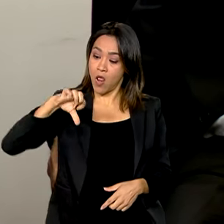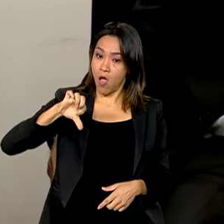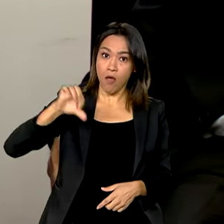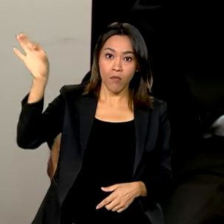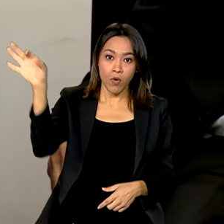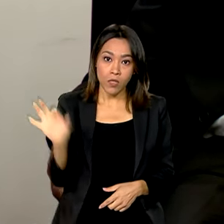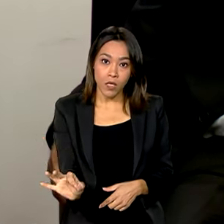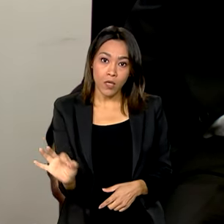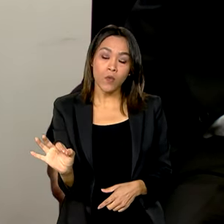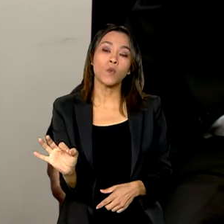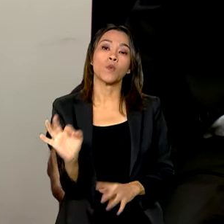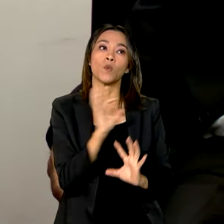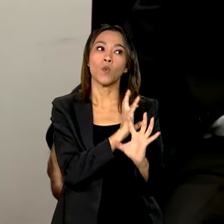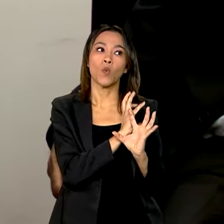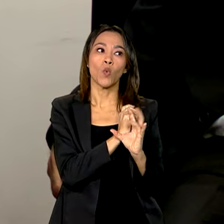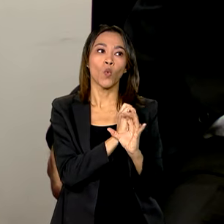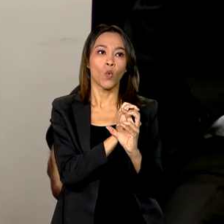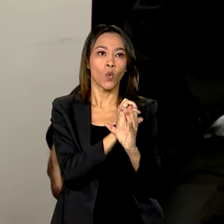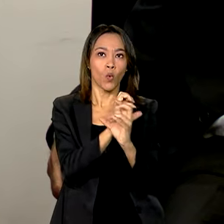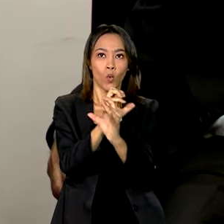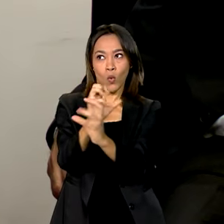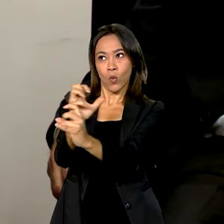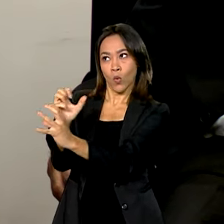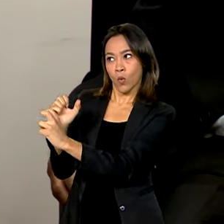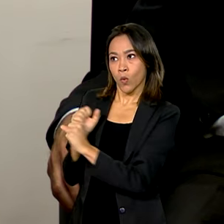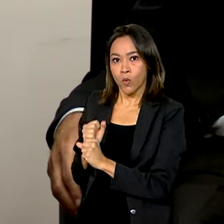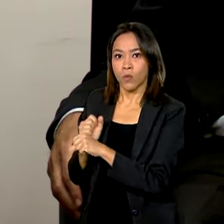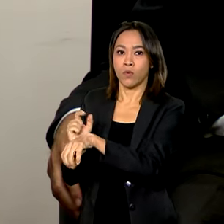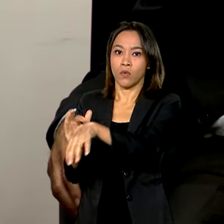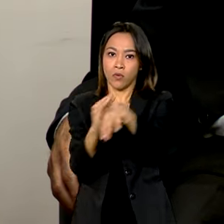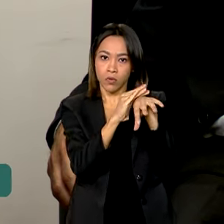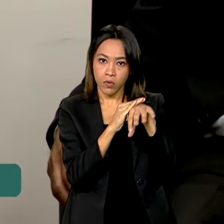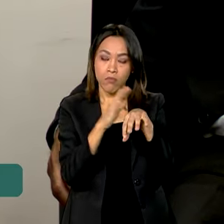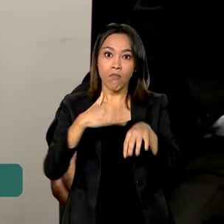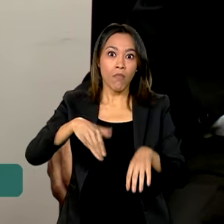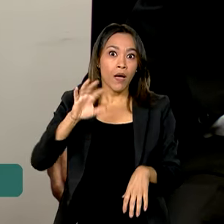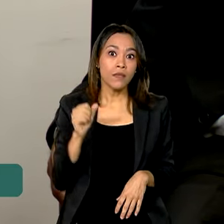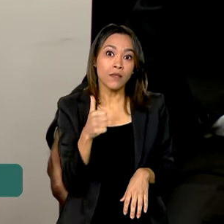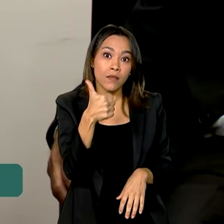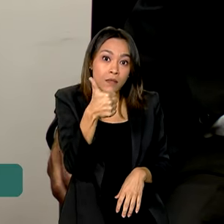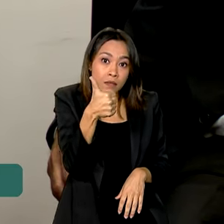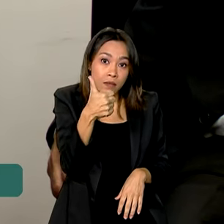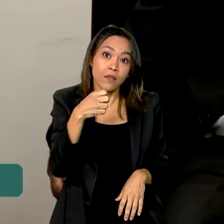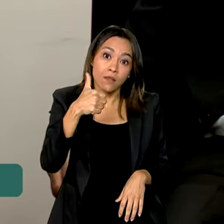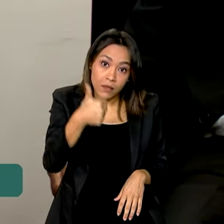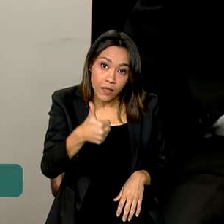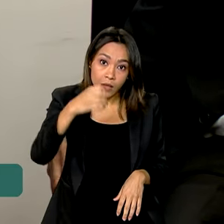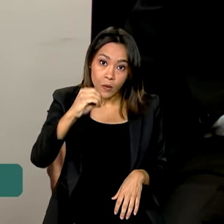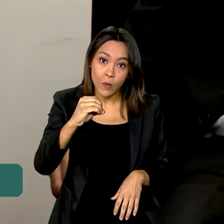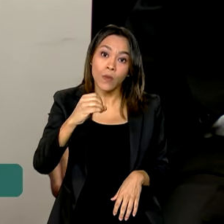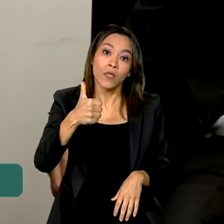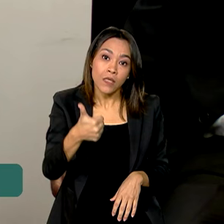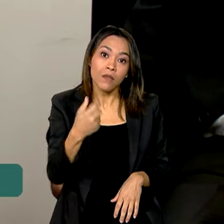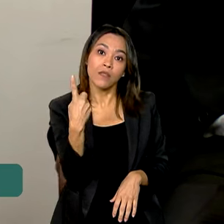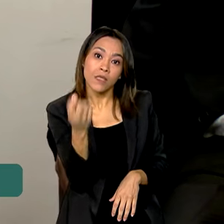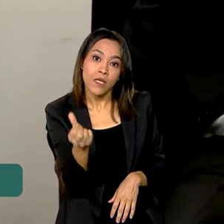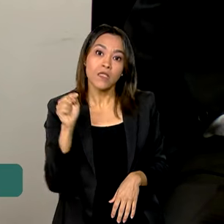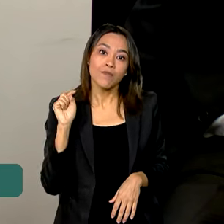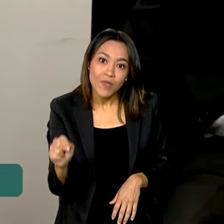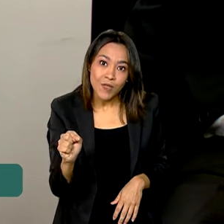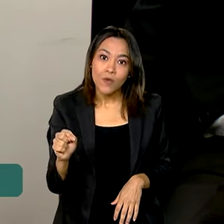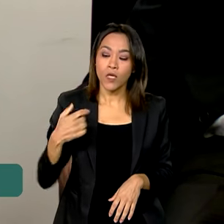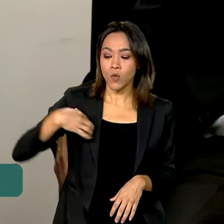de todos os acidentes e adoecimentos. São quase 116 mil acidentes e doenças que deixaram de